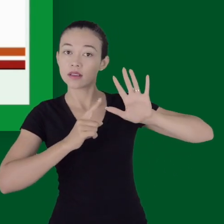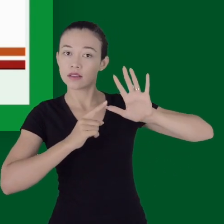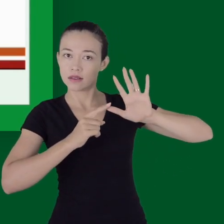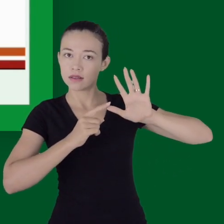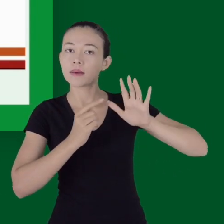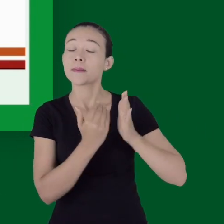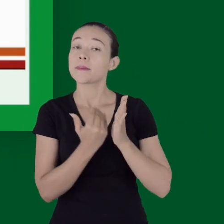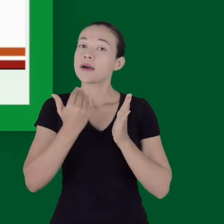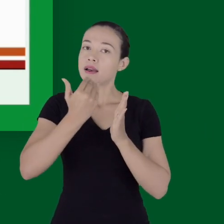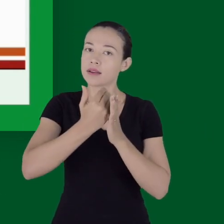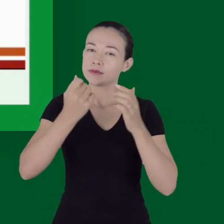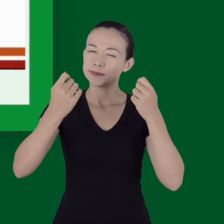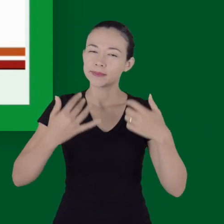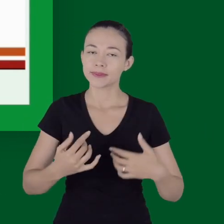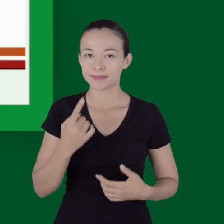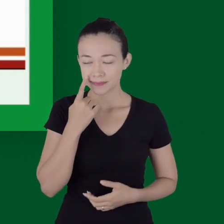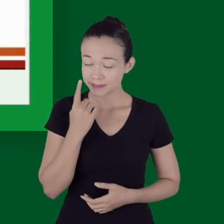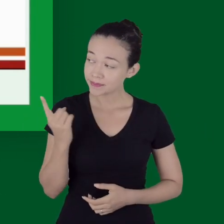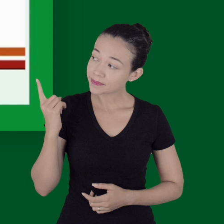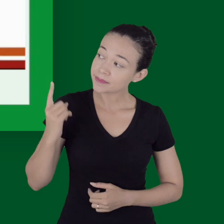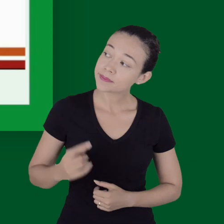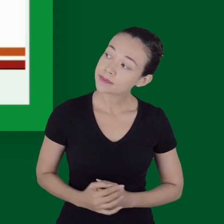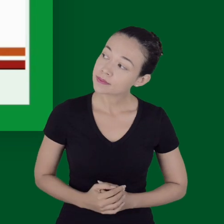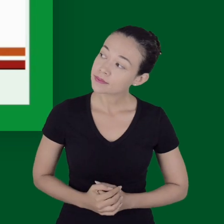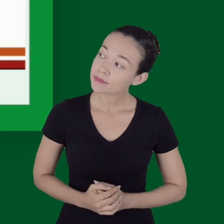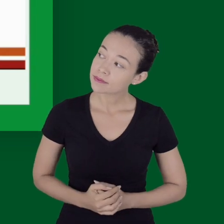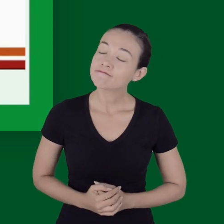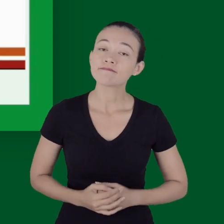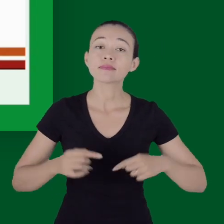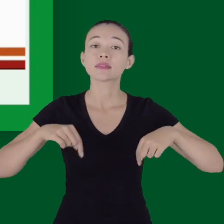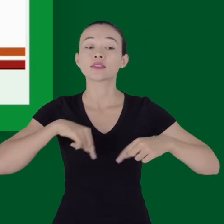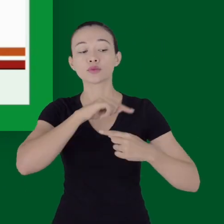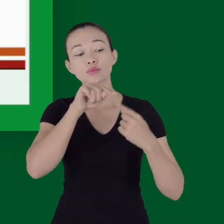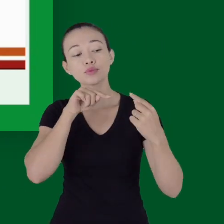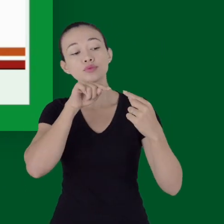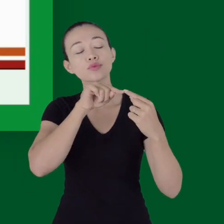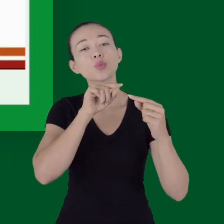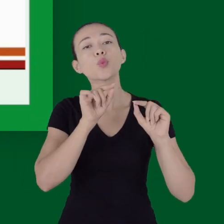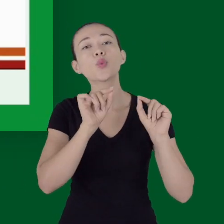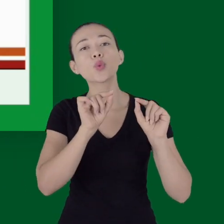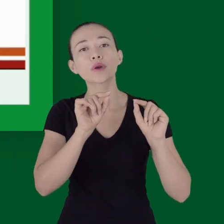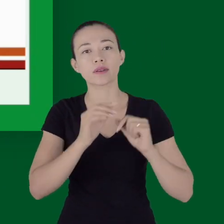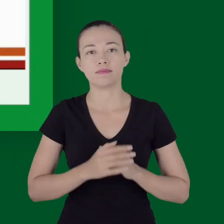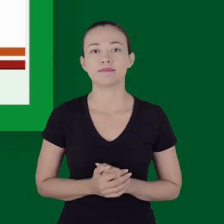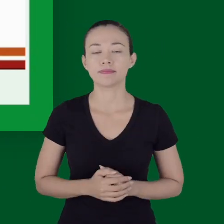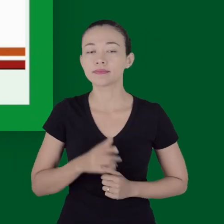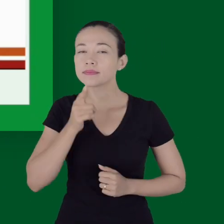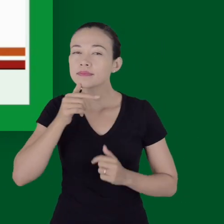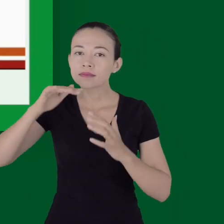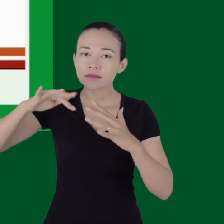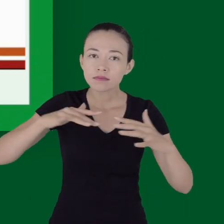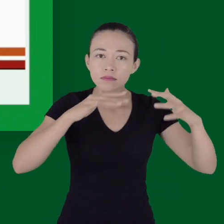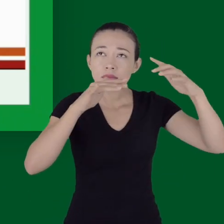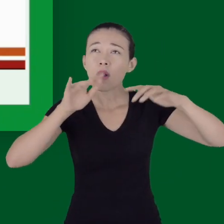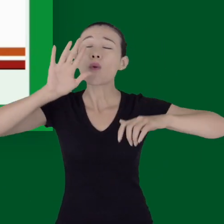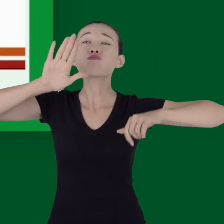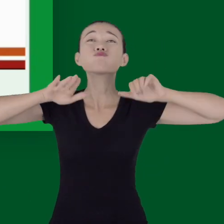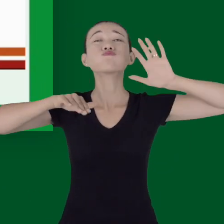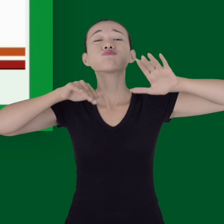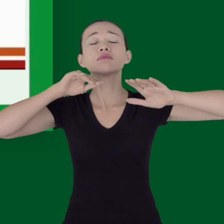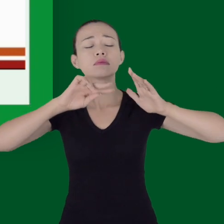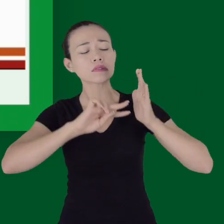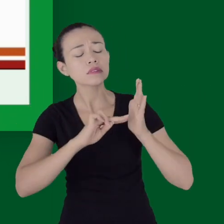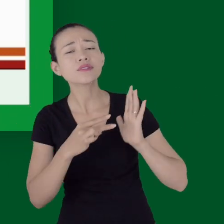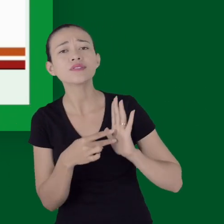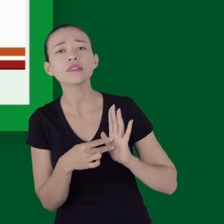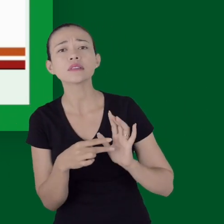Então, vamos lá, dar maior ênfase aqui no elo de suporte à vida. Quais são os objetivos aqui dessa discussão?